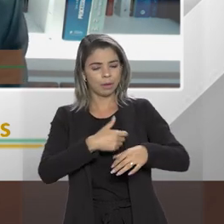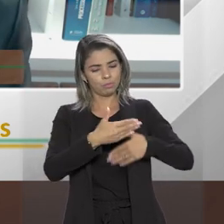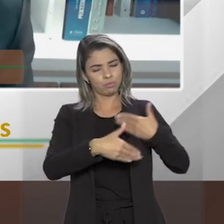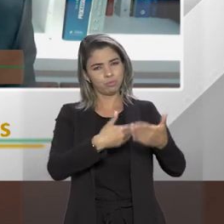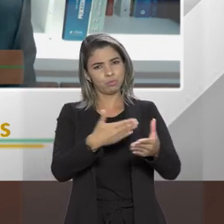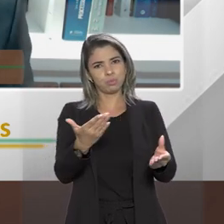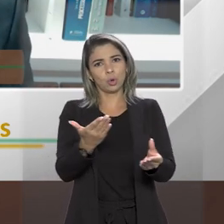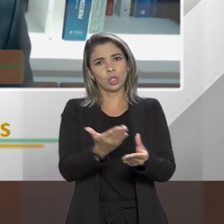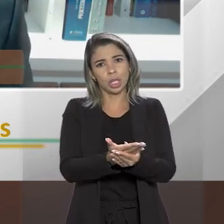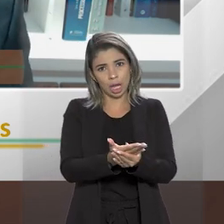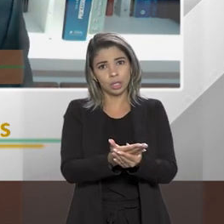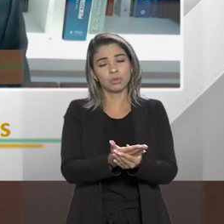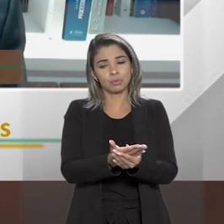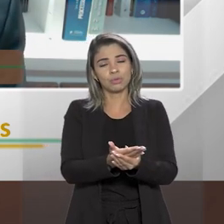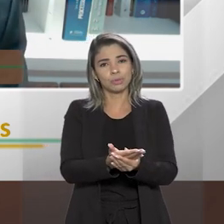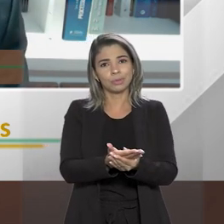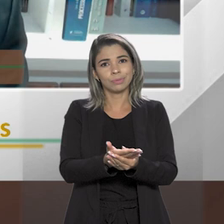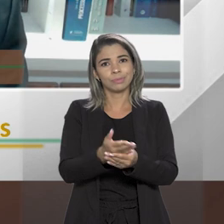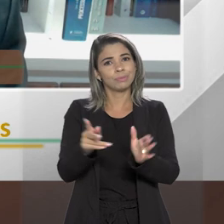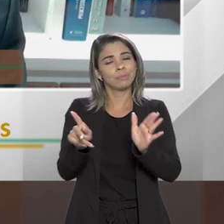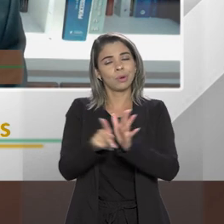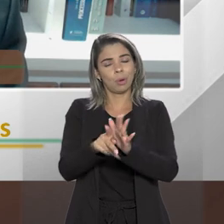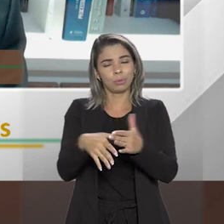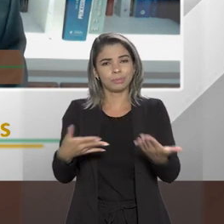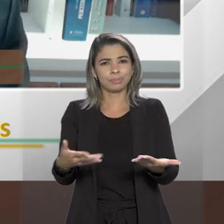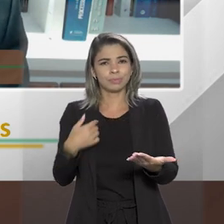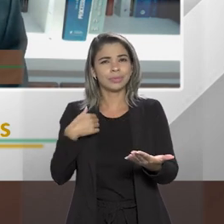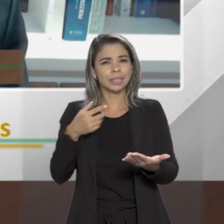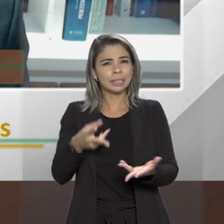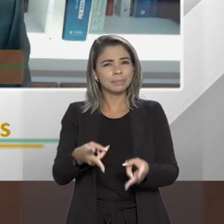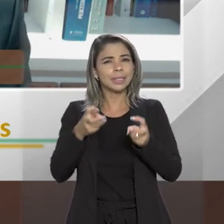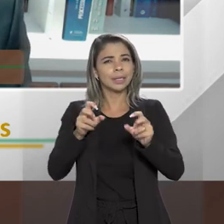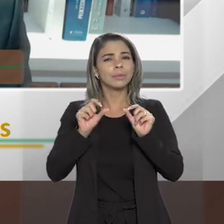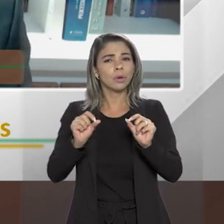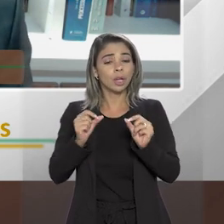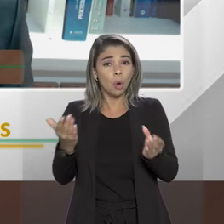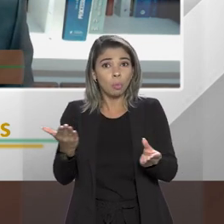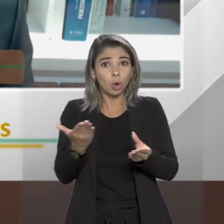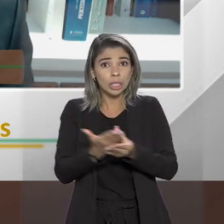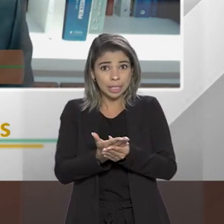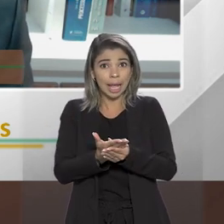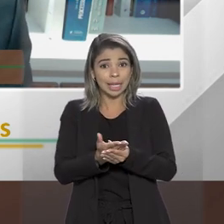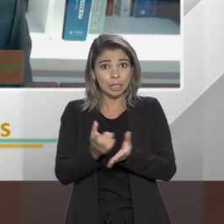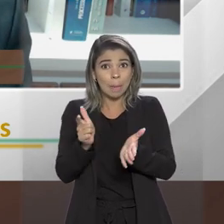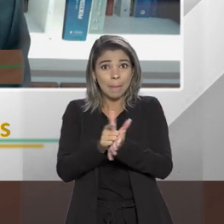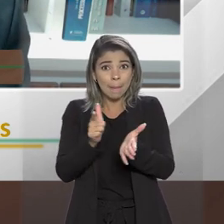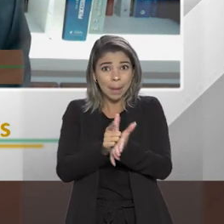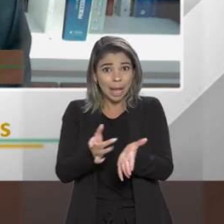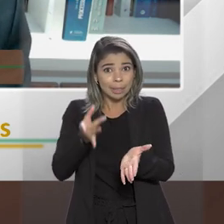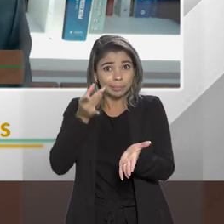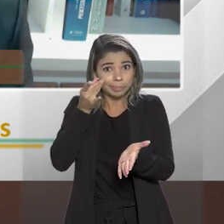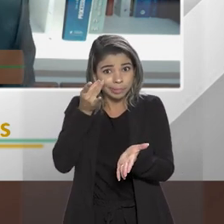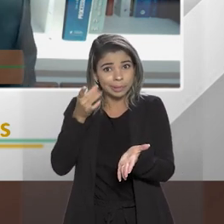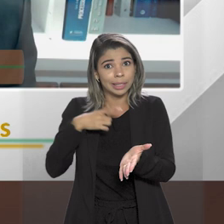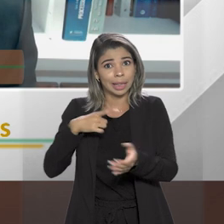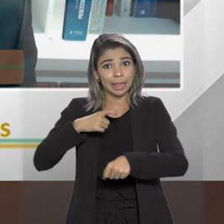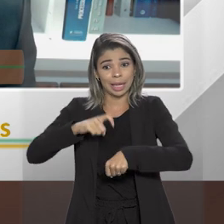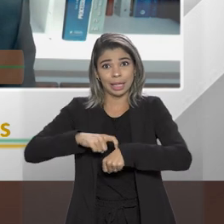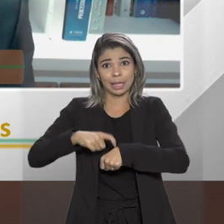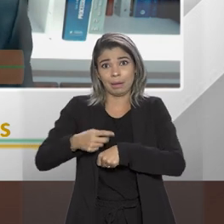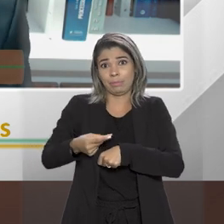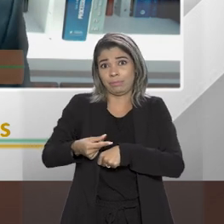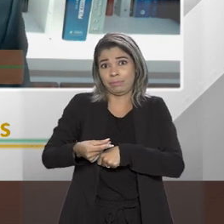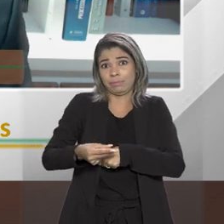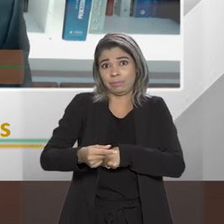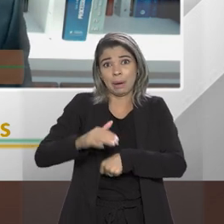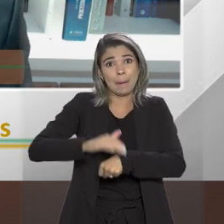forma pela qual o processo. E é interessante perceber que o processo físico, o processo de papel, ele tem uma duração infinitamente